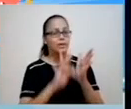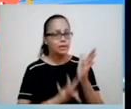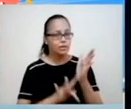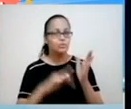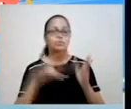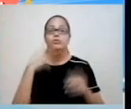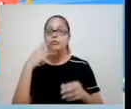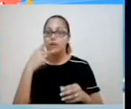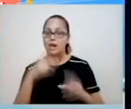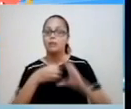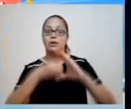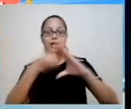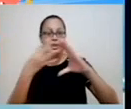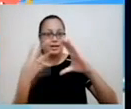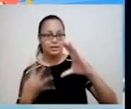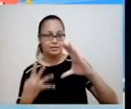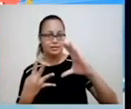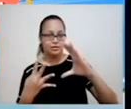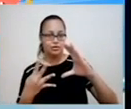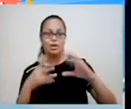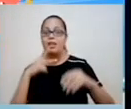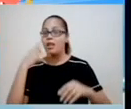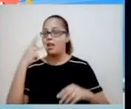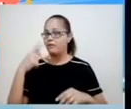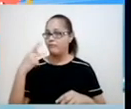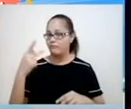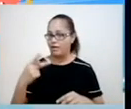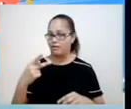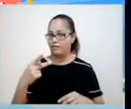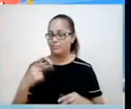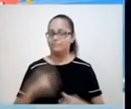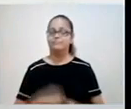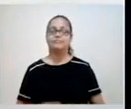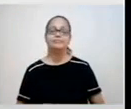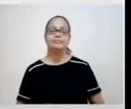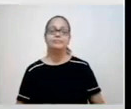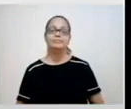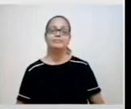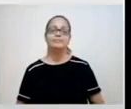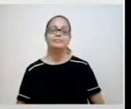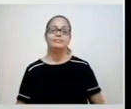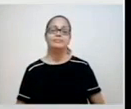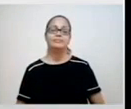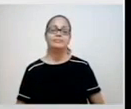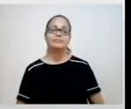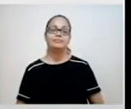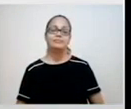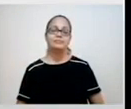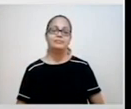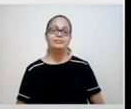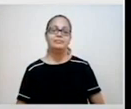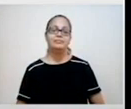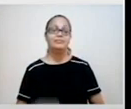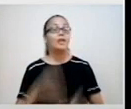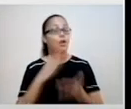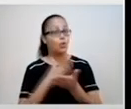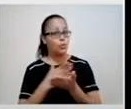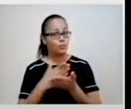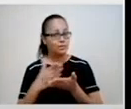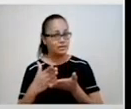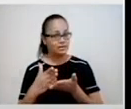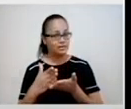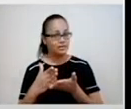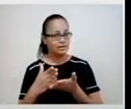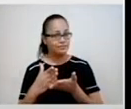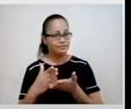falado, certo? Das características da fala. Vamos lá? Então vamos lá? Para nós começarmos, nós